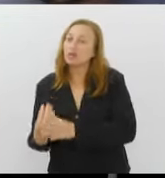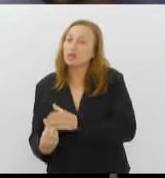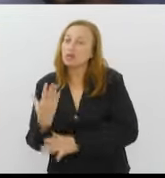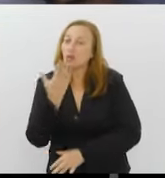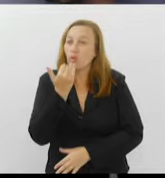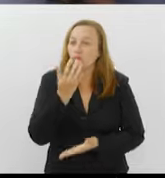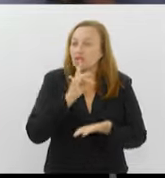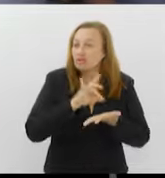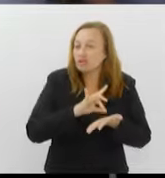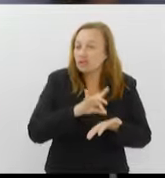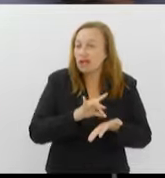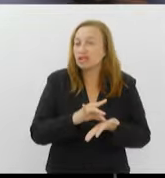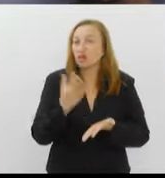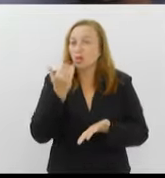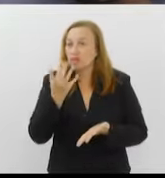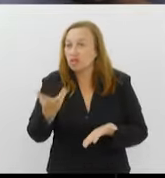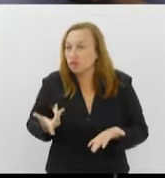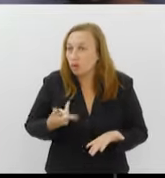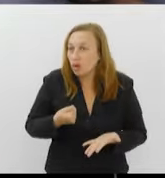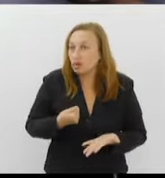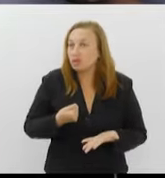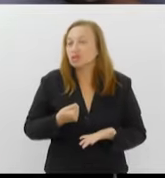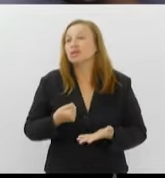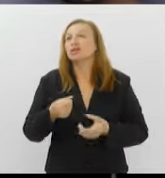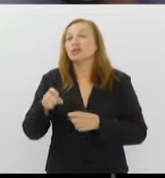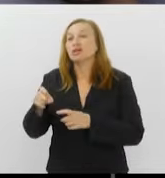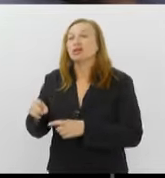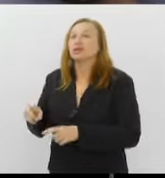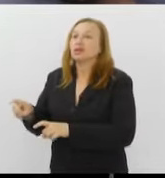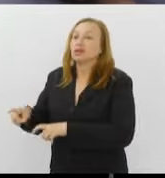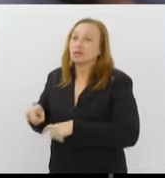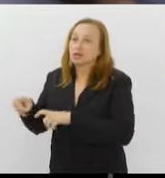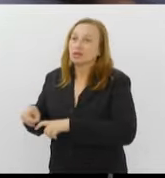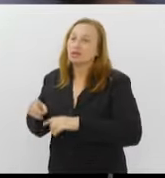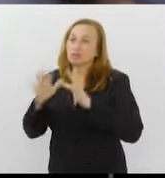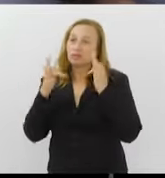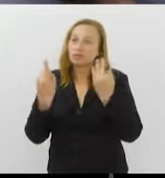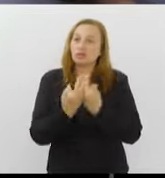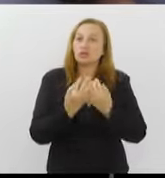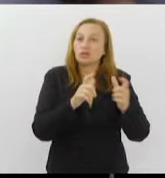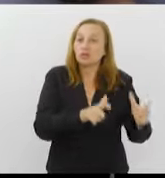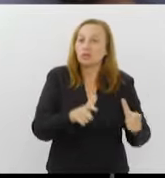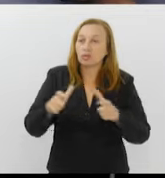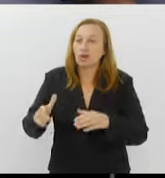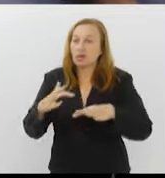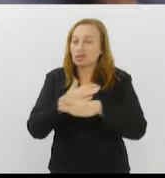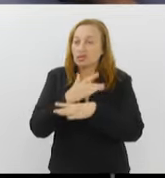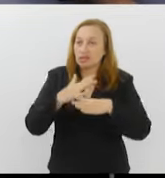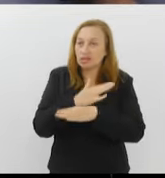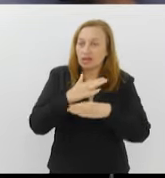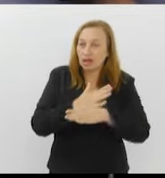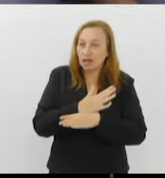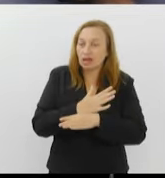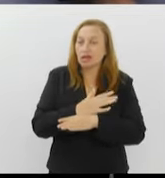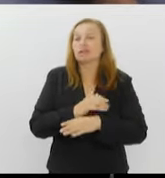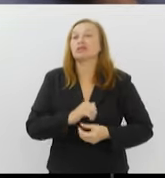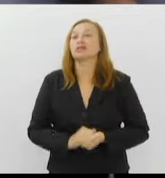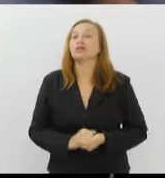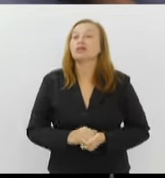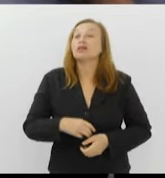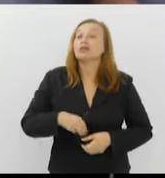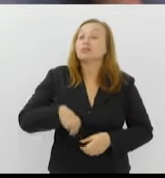de verdade, de comida de qualidade, de comida da agricultura familiar, dos centros urbanos, dos consumidores, de quem tem